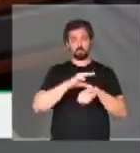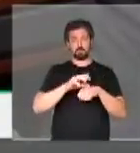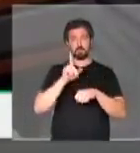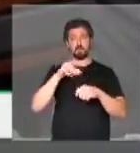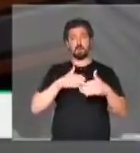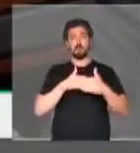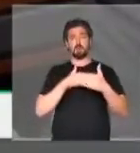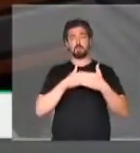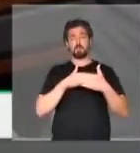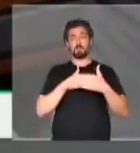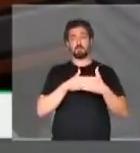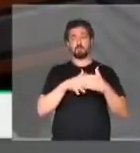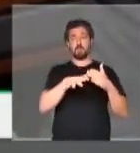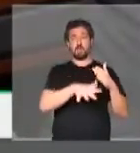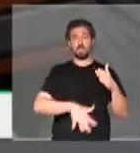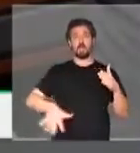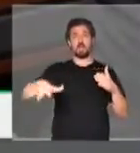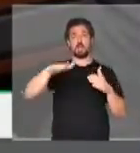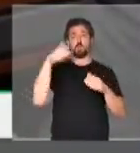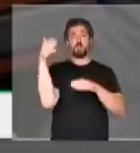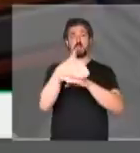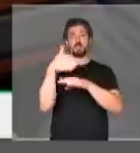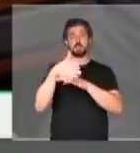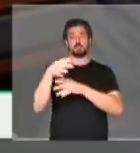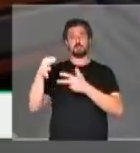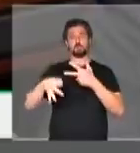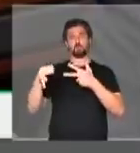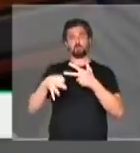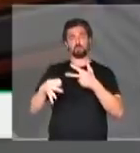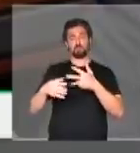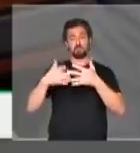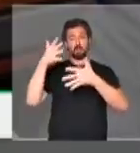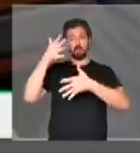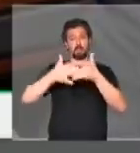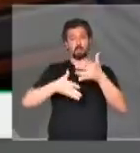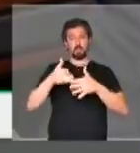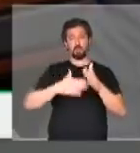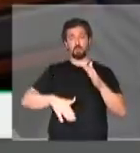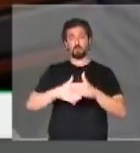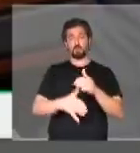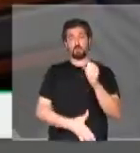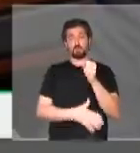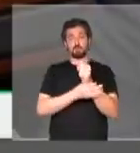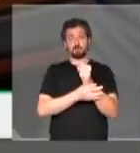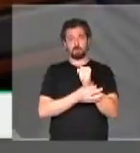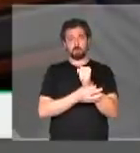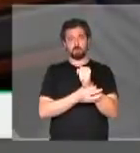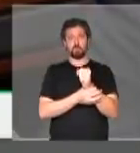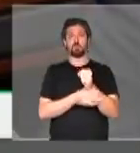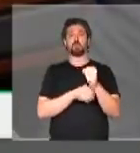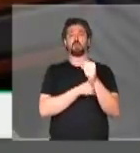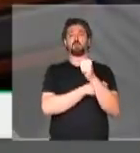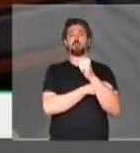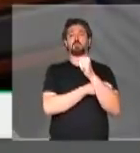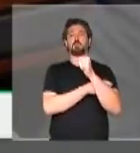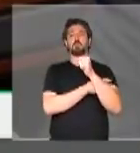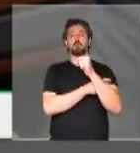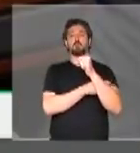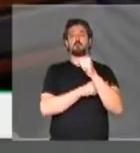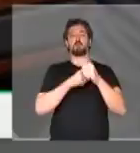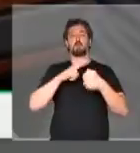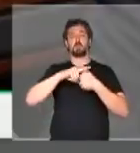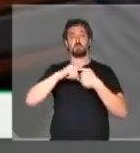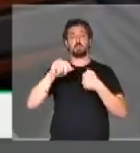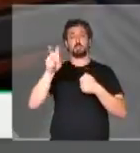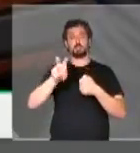a restrição do amplo acesso ao Poder Judiciário, que fere ao princípio de assegurar amplo acesso ao Poder Judiciário, está